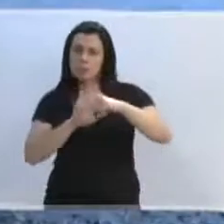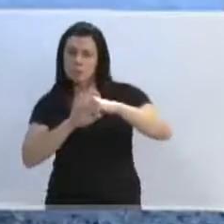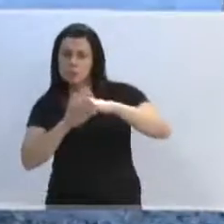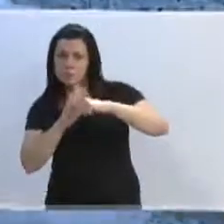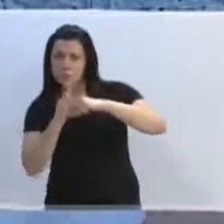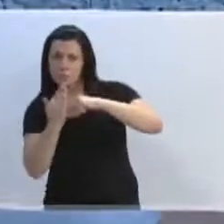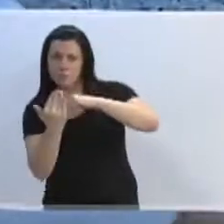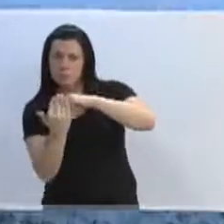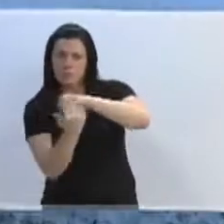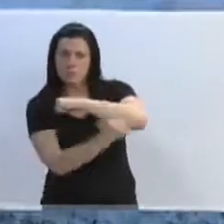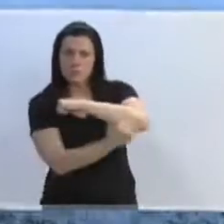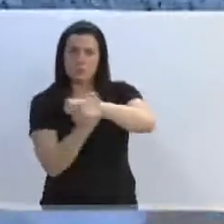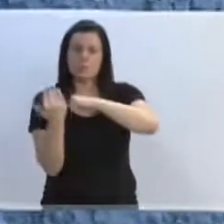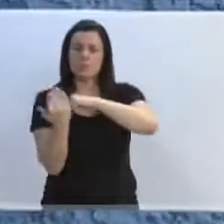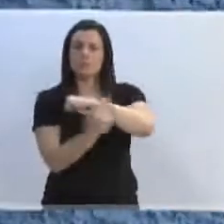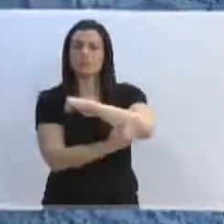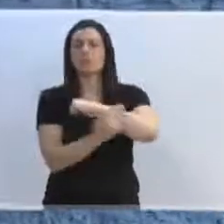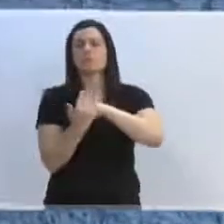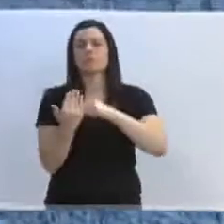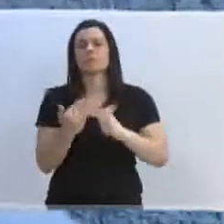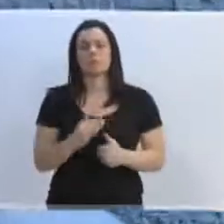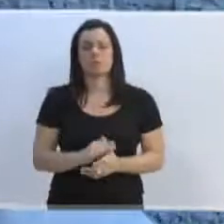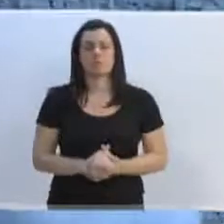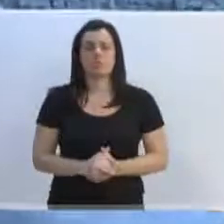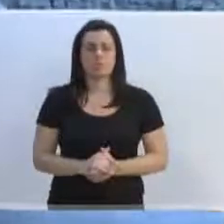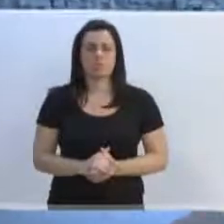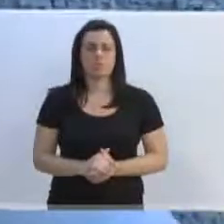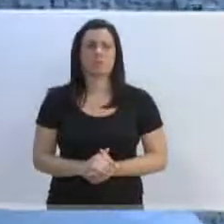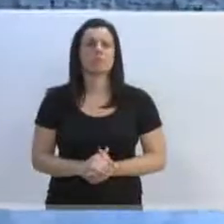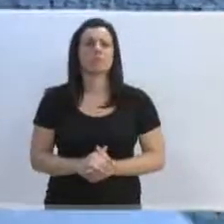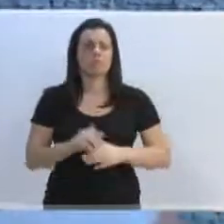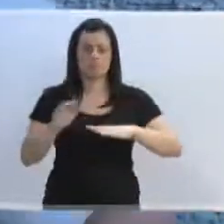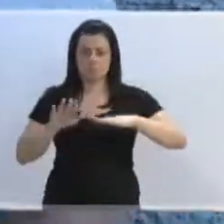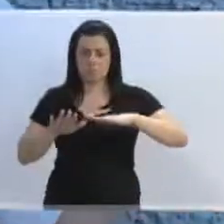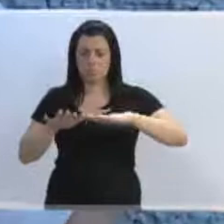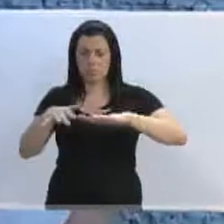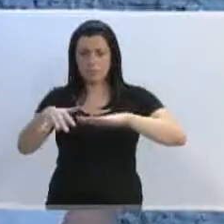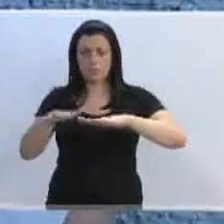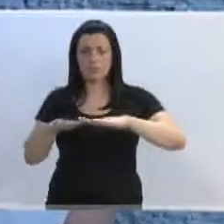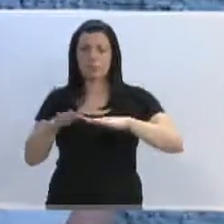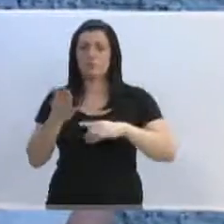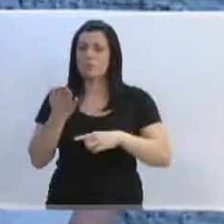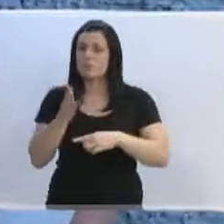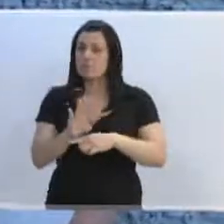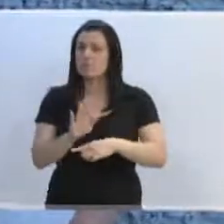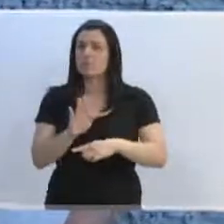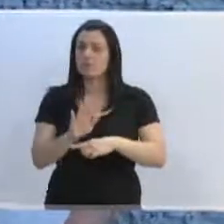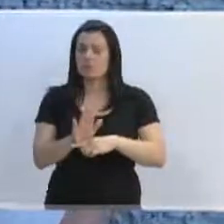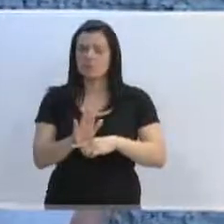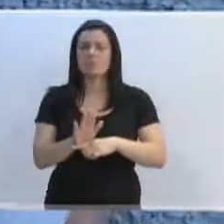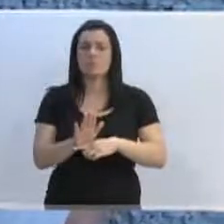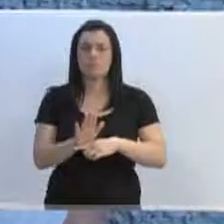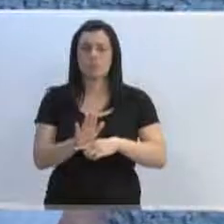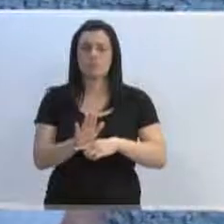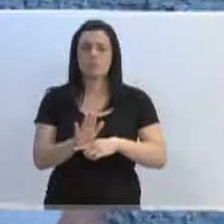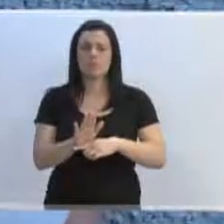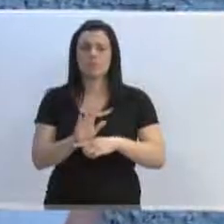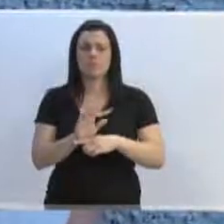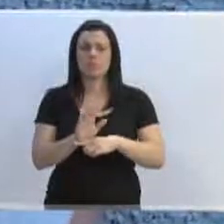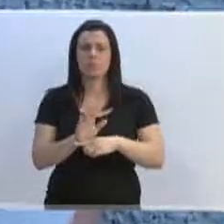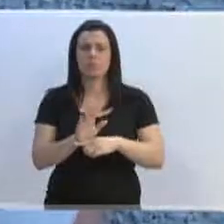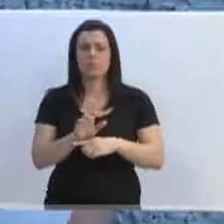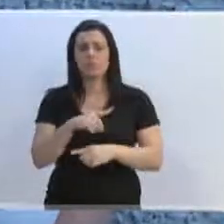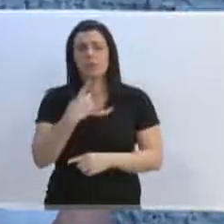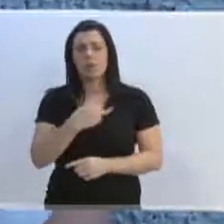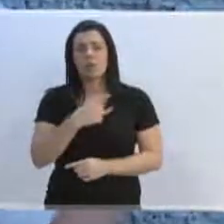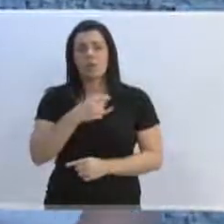entrada da Bartolomeu de Gusmão. E a faixa aqui, eu acho que isso ajudaria bastante para que a gente também está aí, fica mais